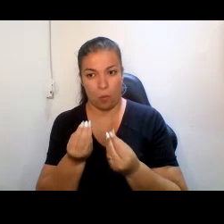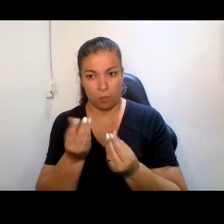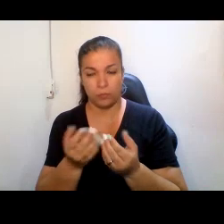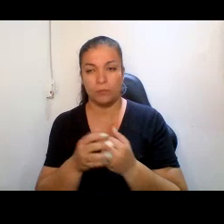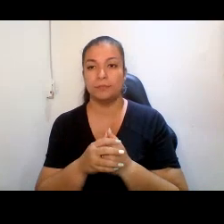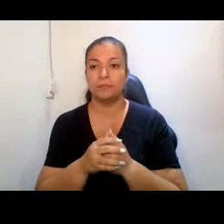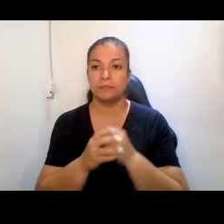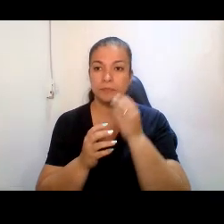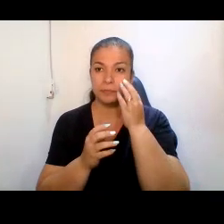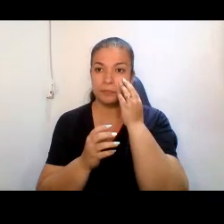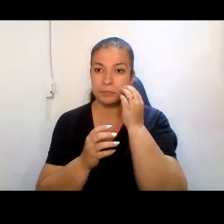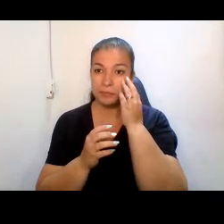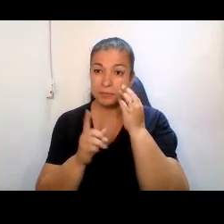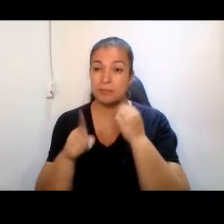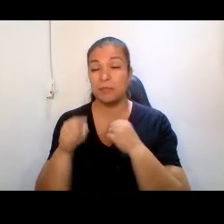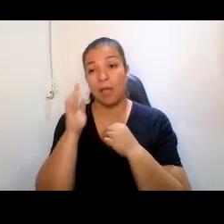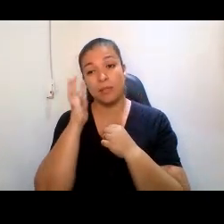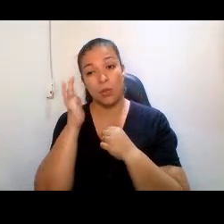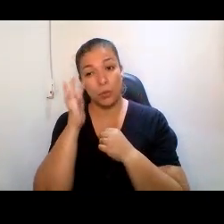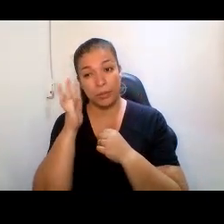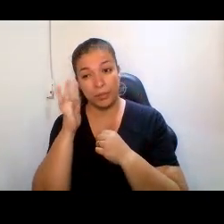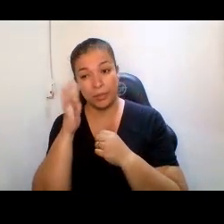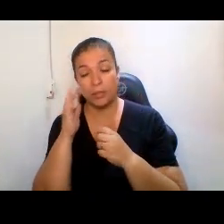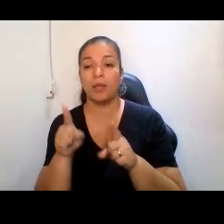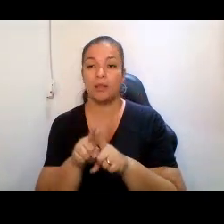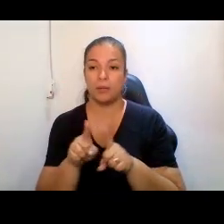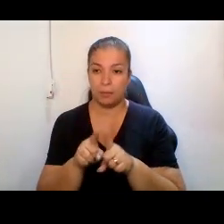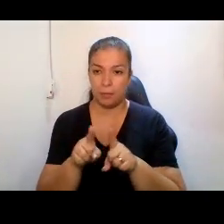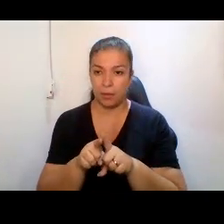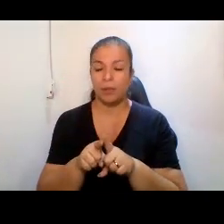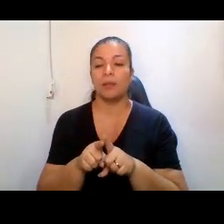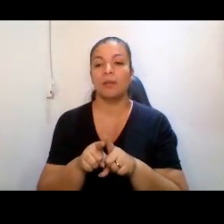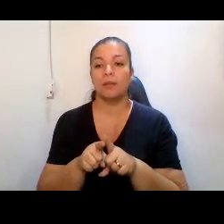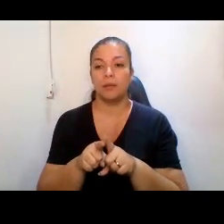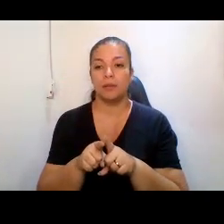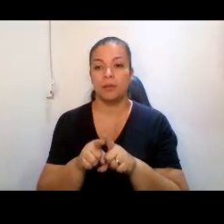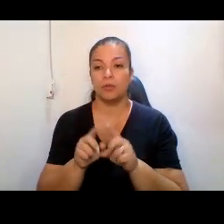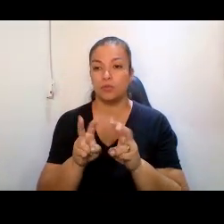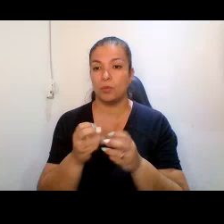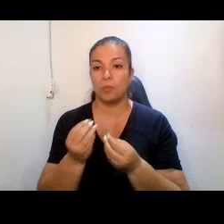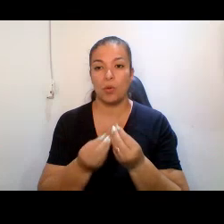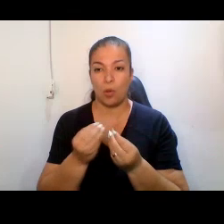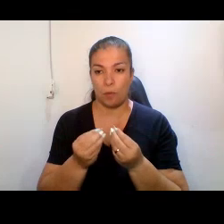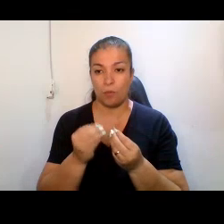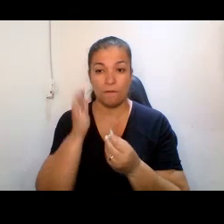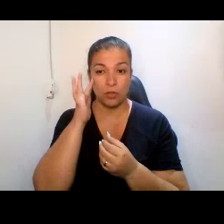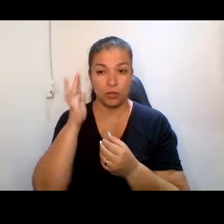tanto da teoria quanto da filosofia.